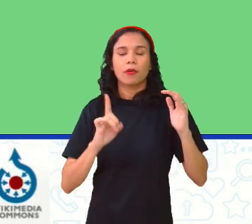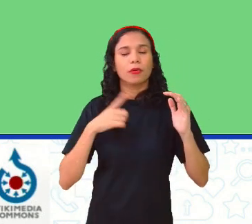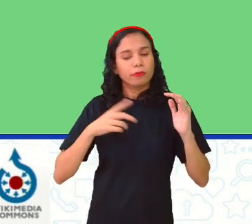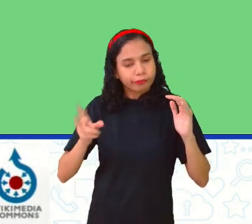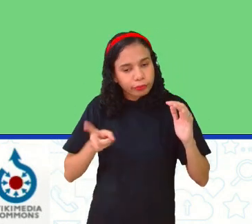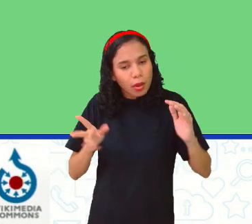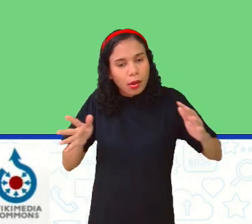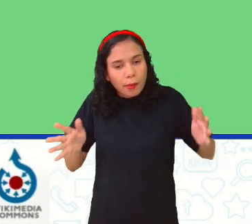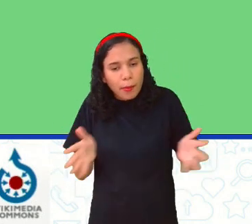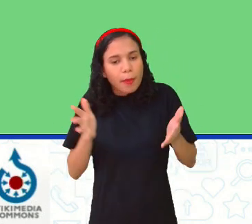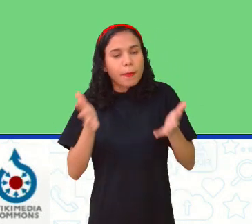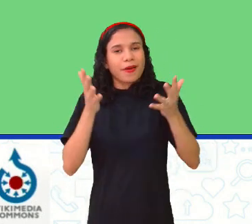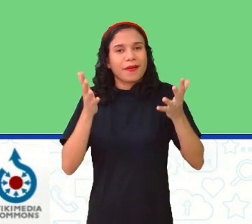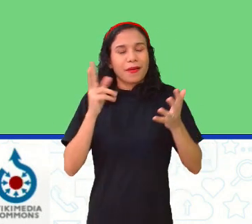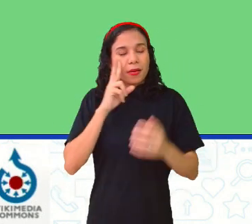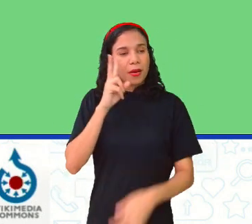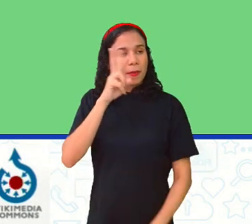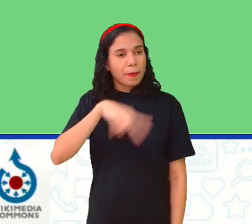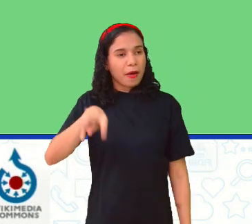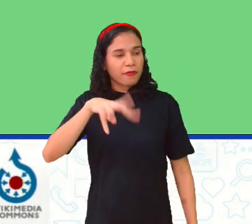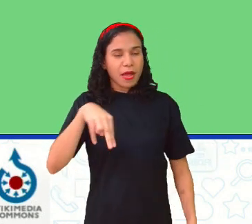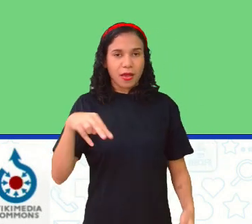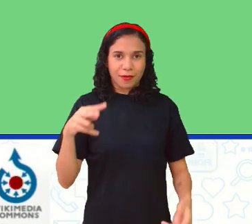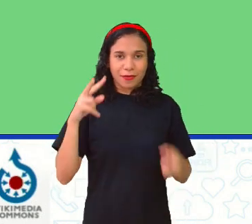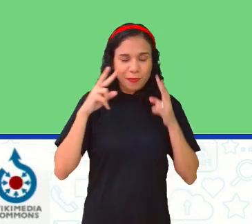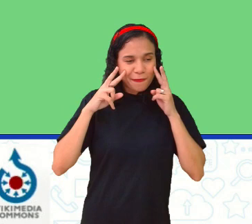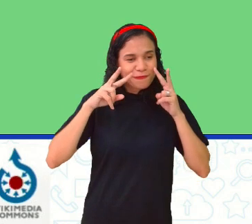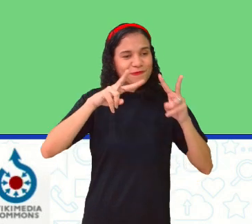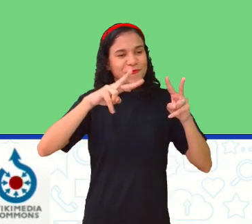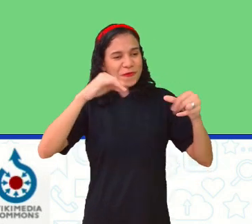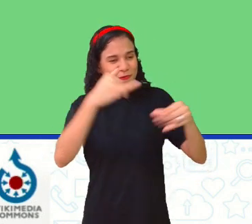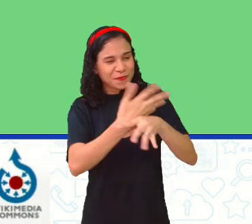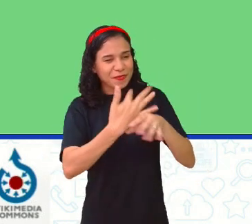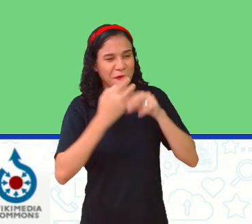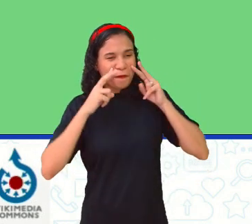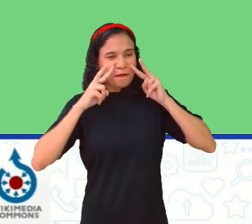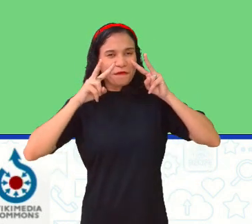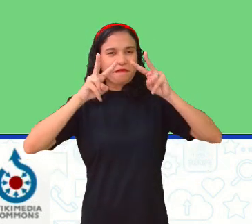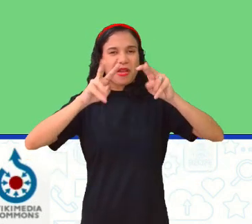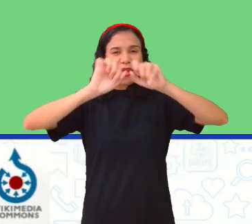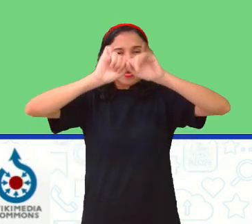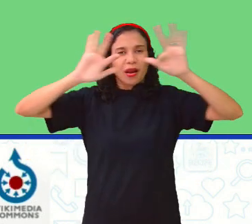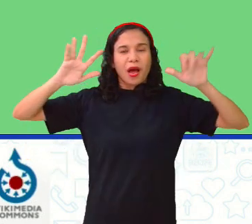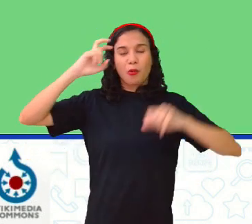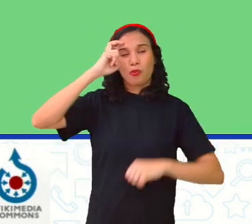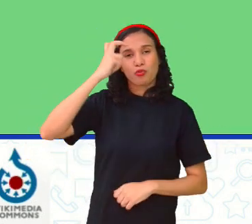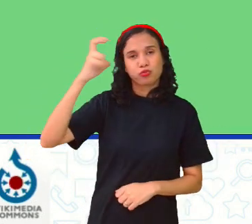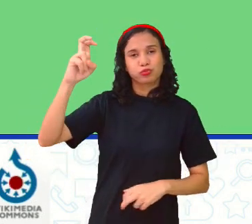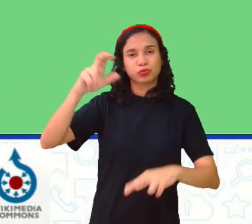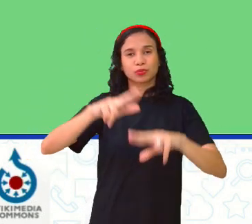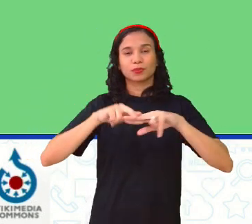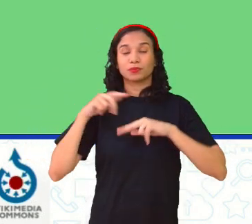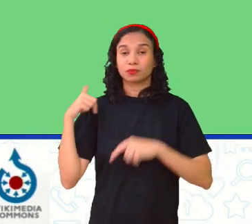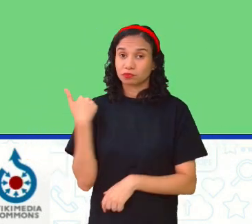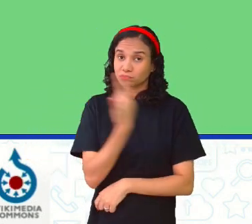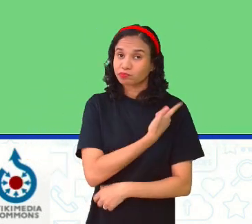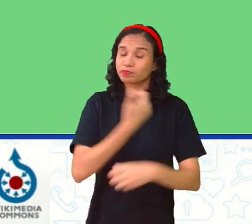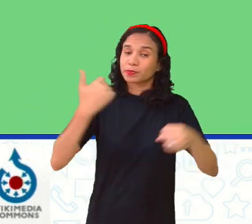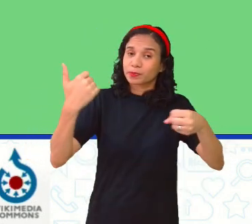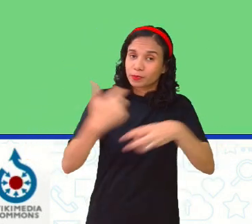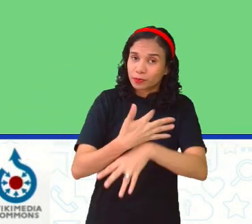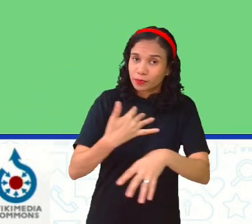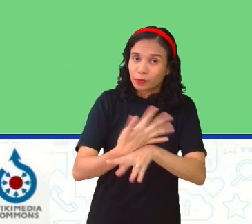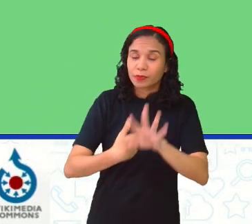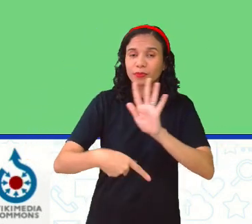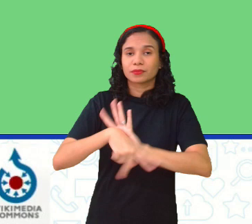negativo sobre a nossa identidade da nossa cidade, sobre a cultura da nossa cidade. Então, a nossa cidade, esse centro urbano